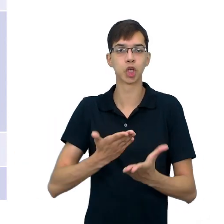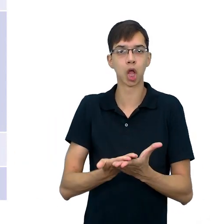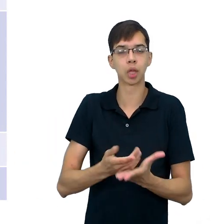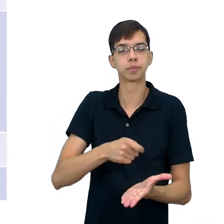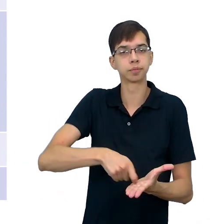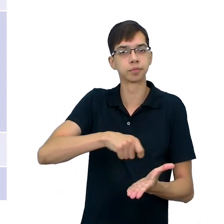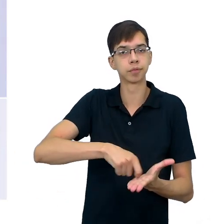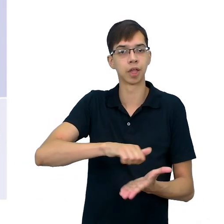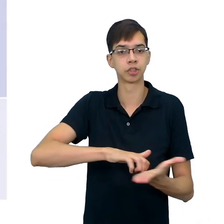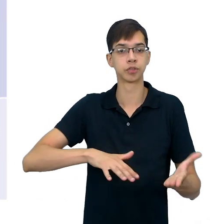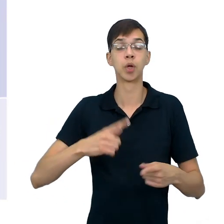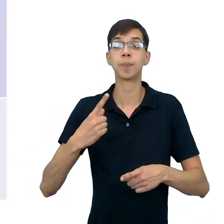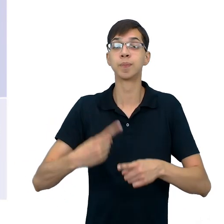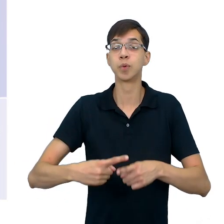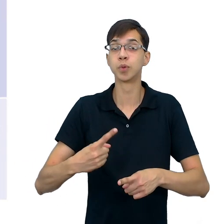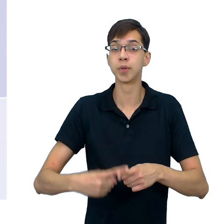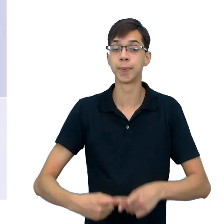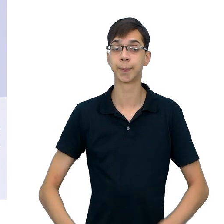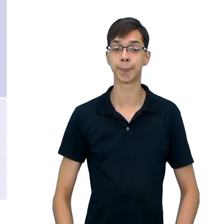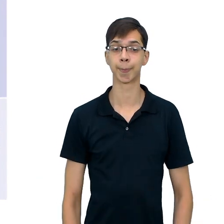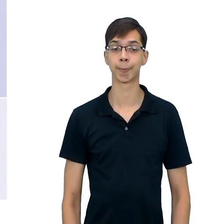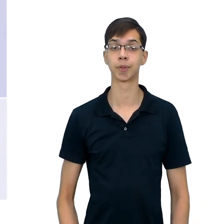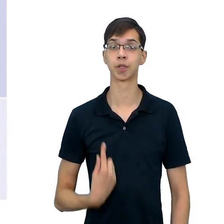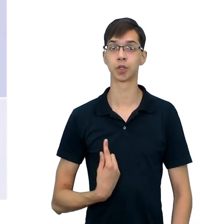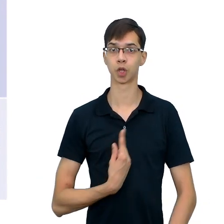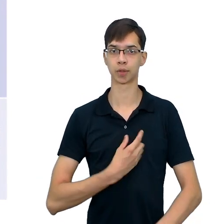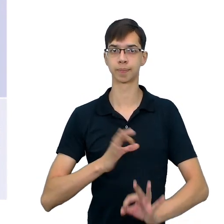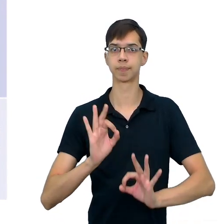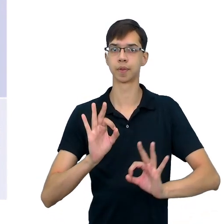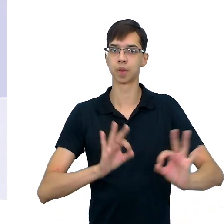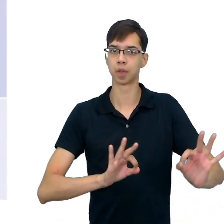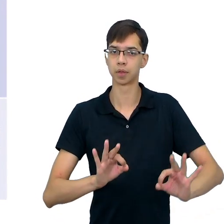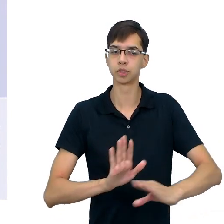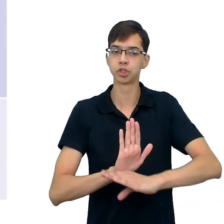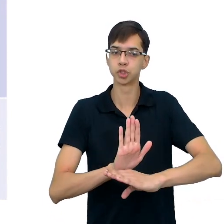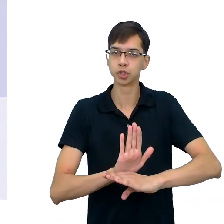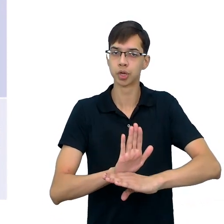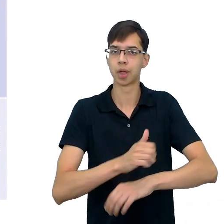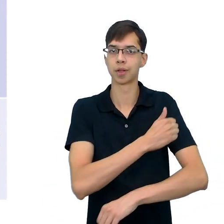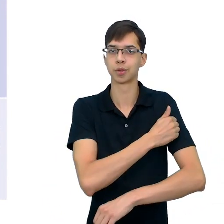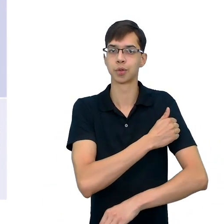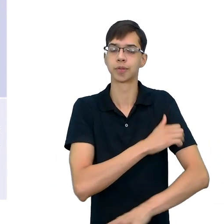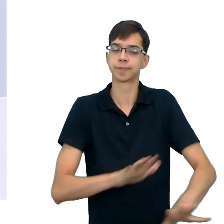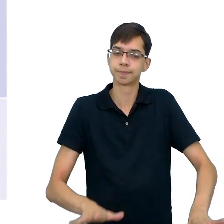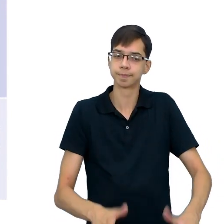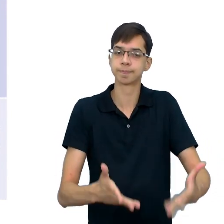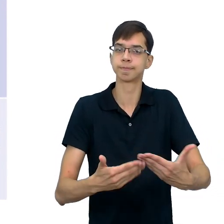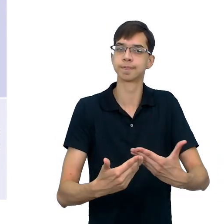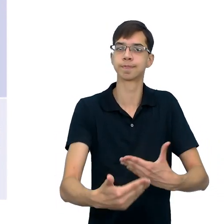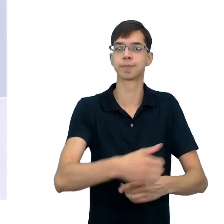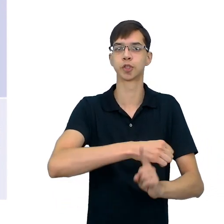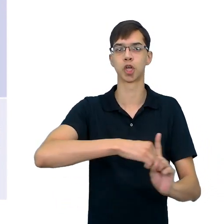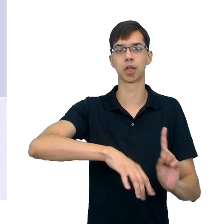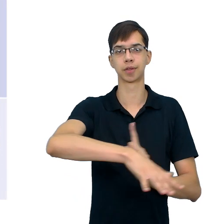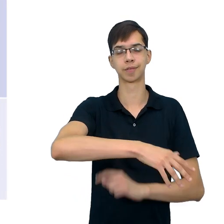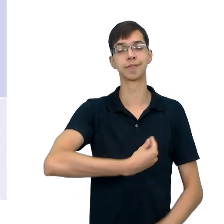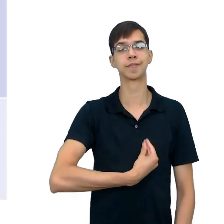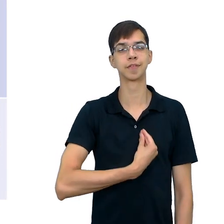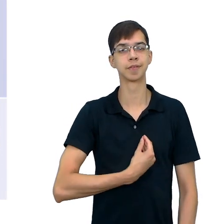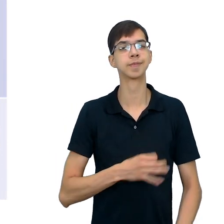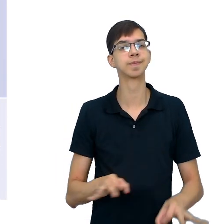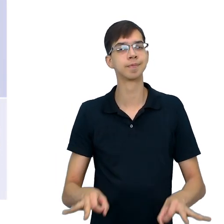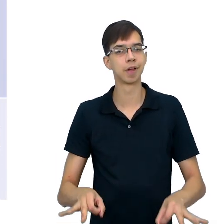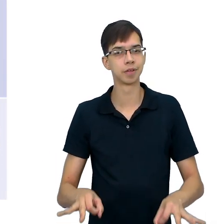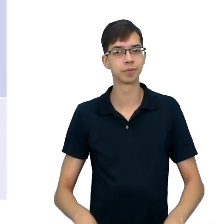Até mesmo porque, né, nós preparamos os alunos para viver em sociedade. E na sociedade eles vão viver aí com